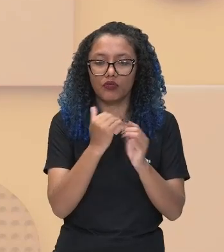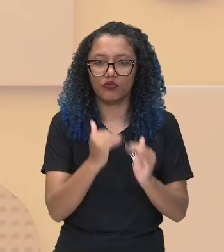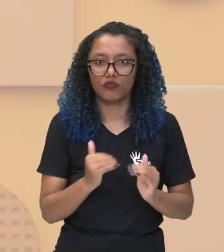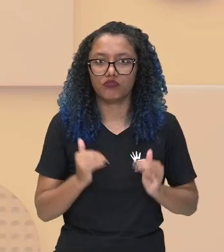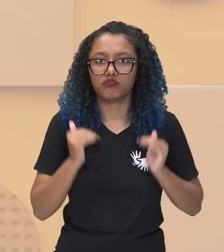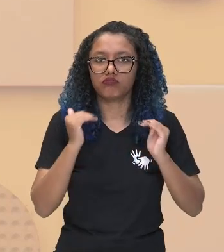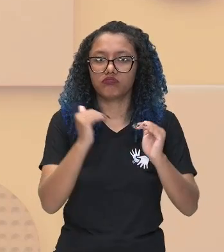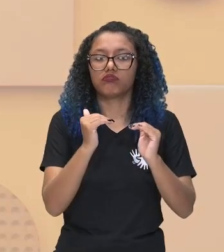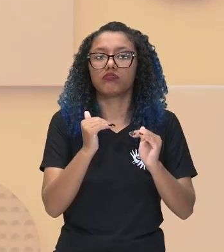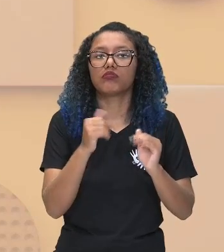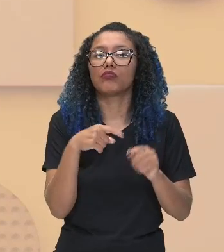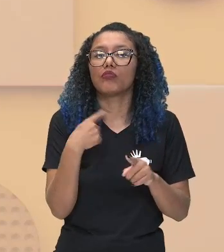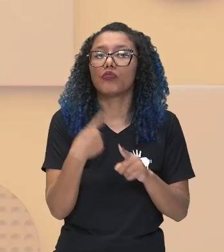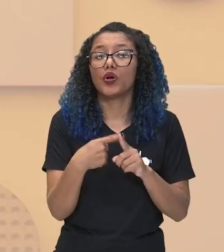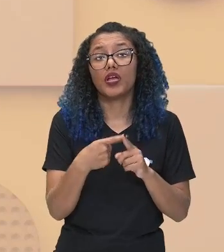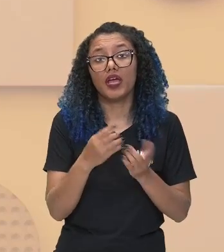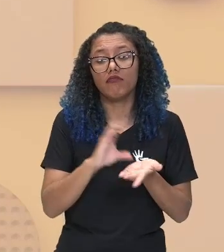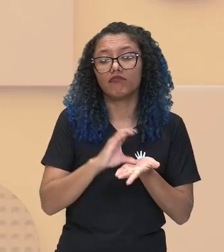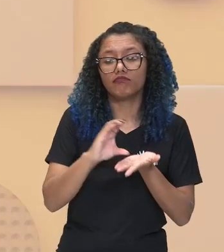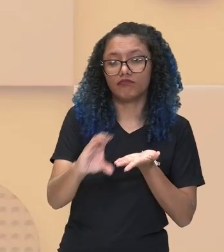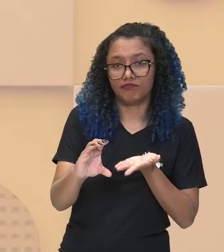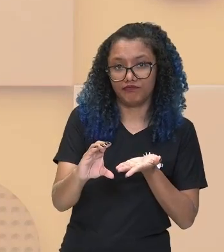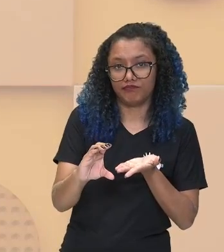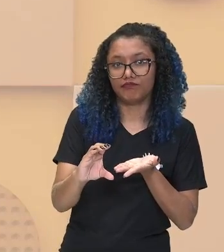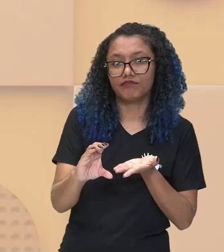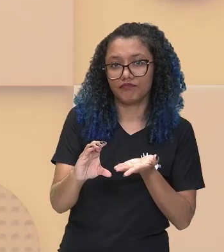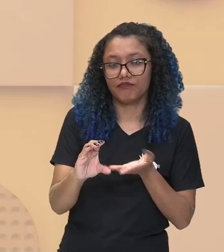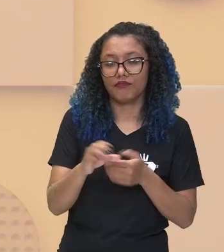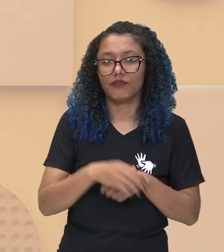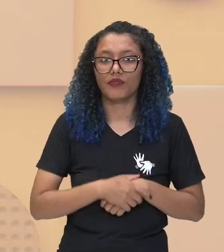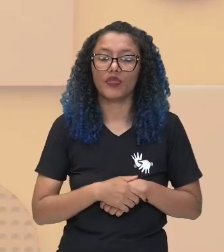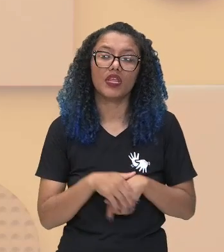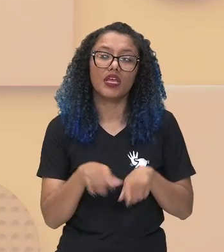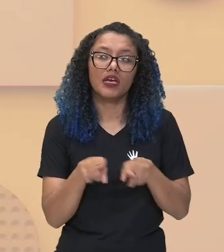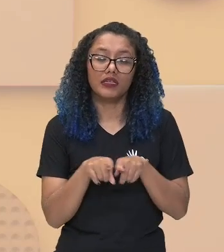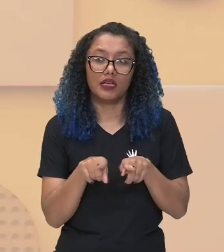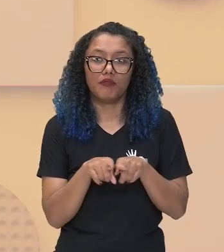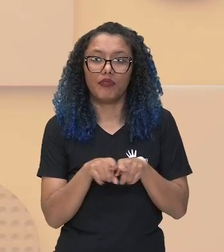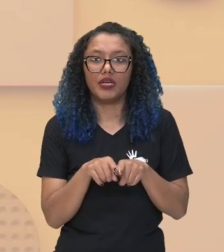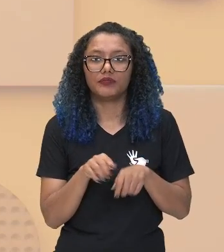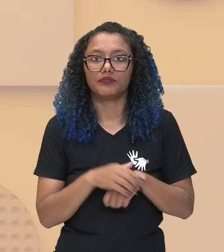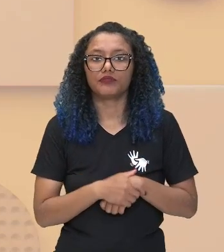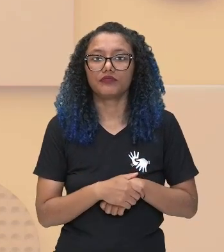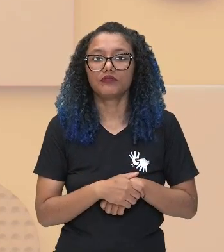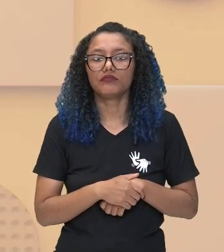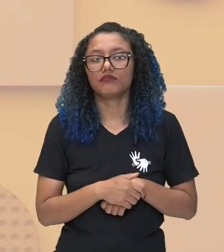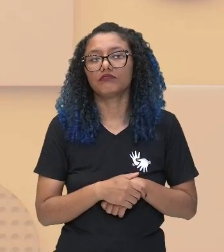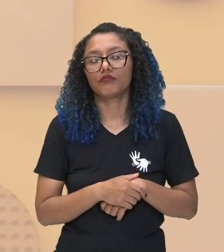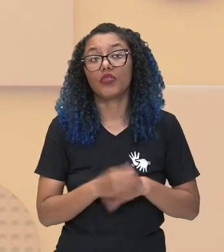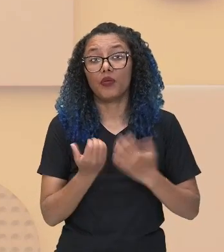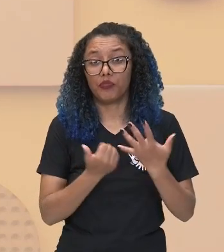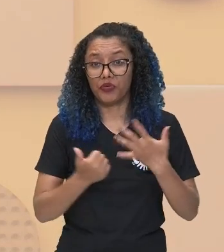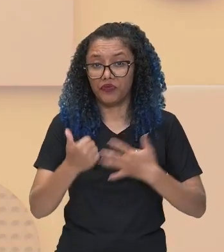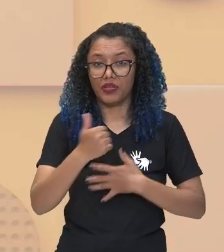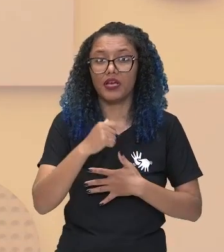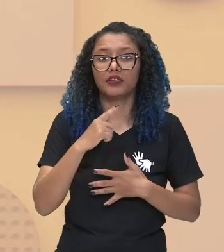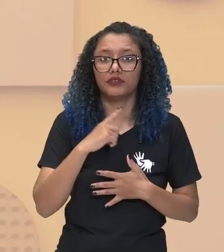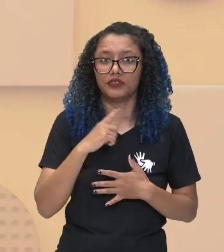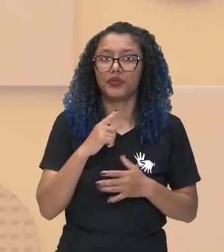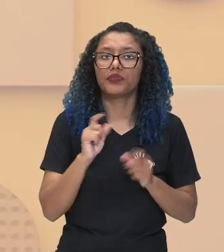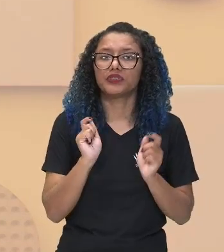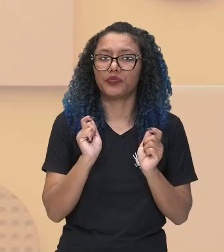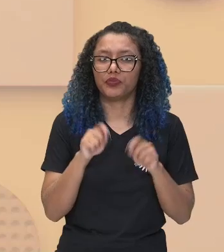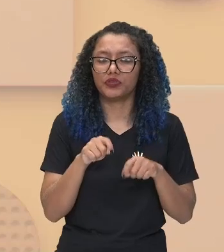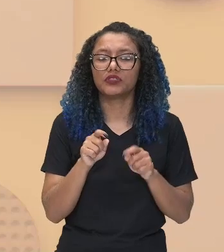desse título mobiliárquico. Além disso, também eles conseguiriam ali privilégios para poder se manter entre